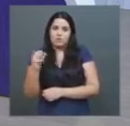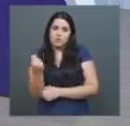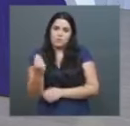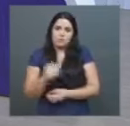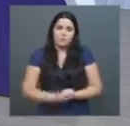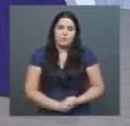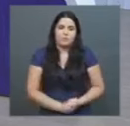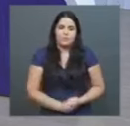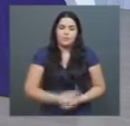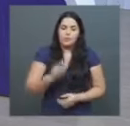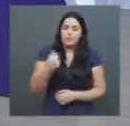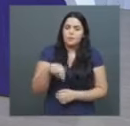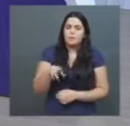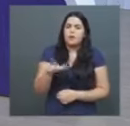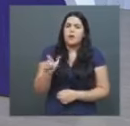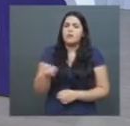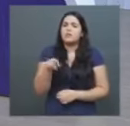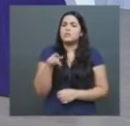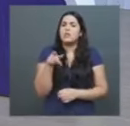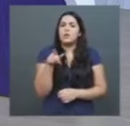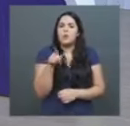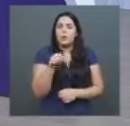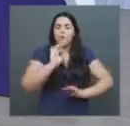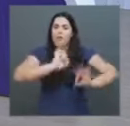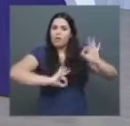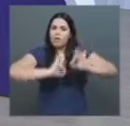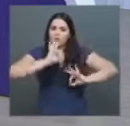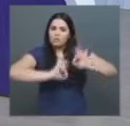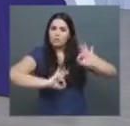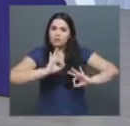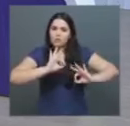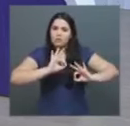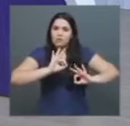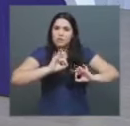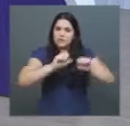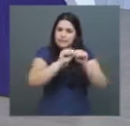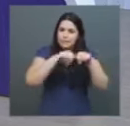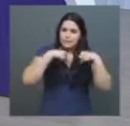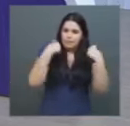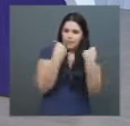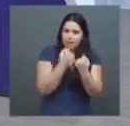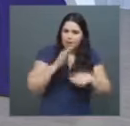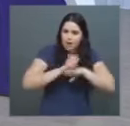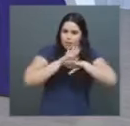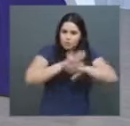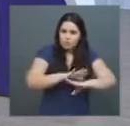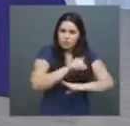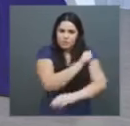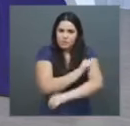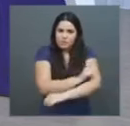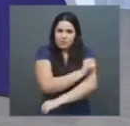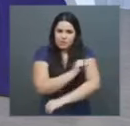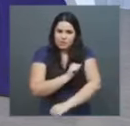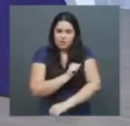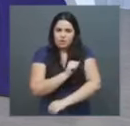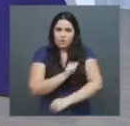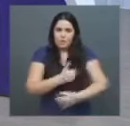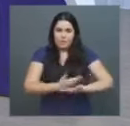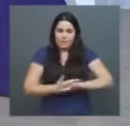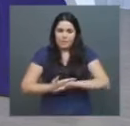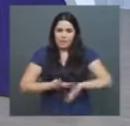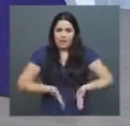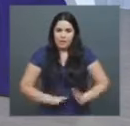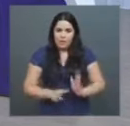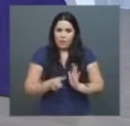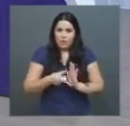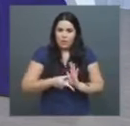99639-7880. Paula, você está na organização desse primeiro seminário de assistência de enfermagem ao recém-nascido de risco, né?